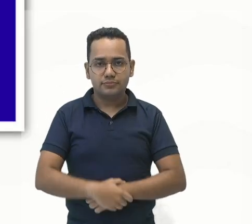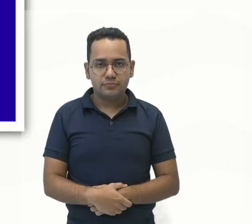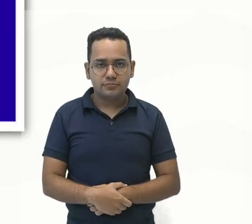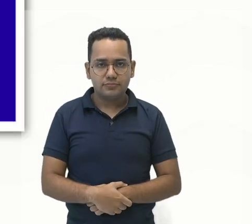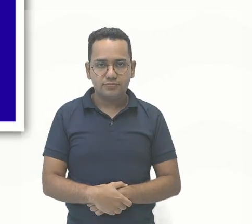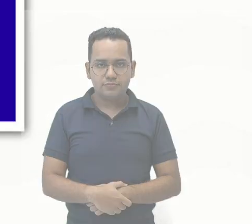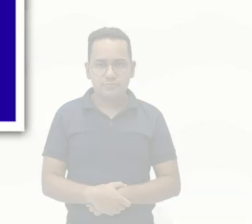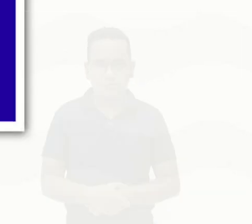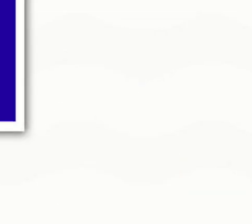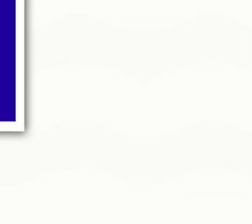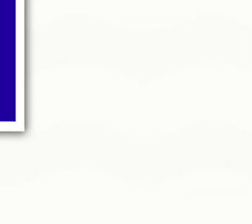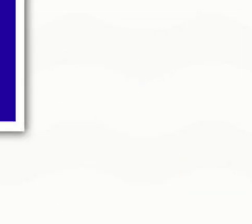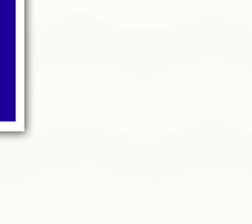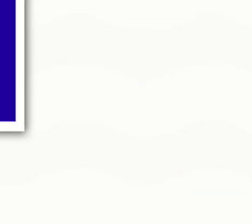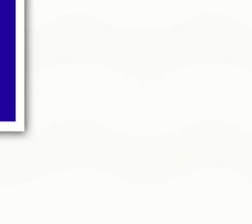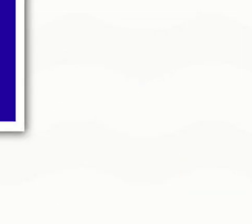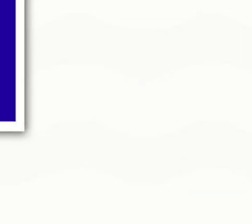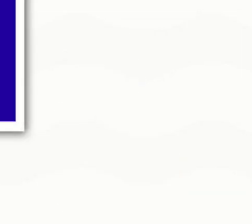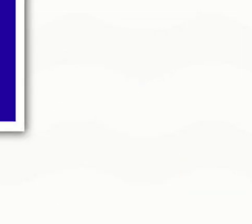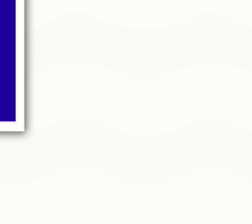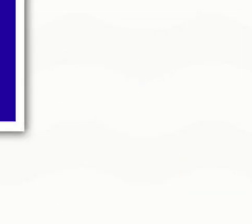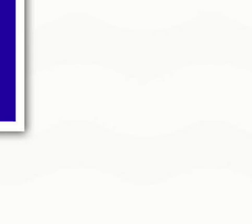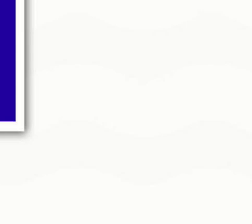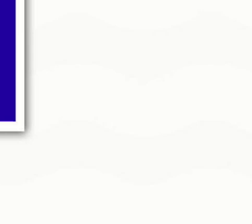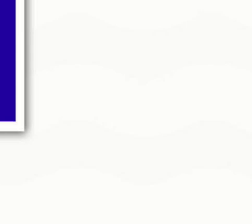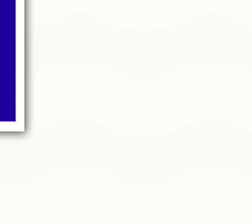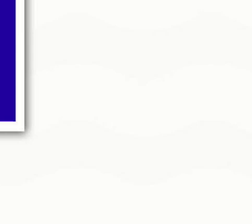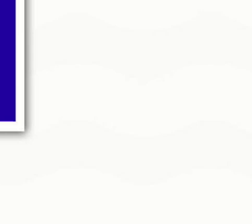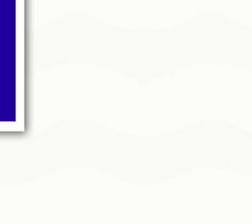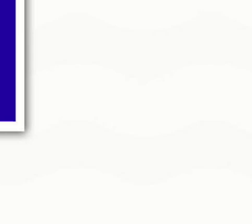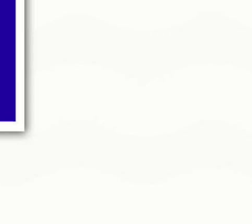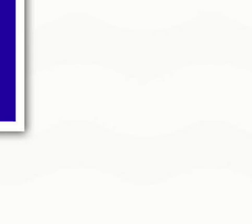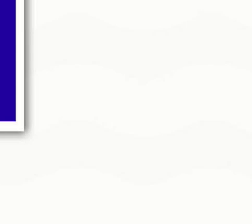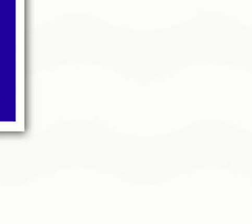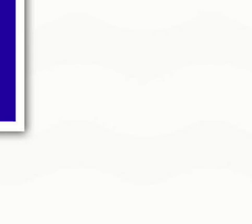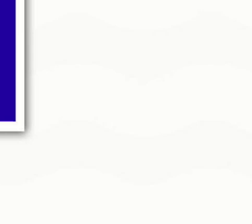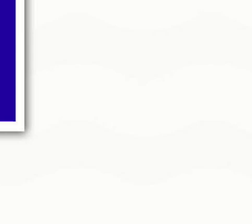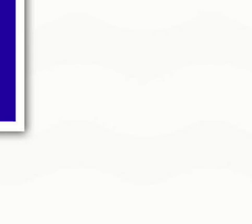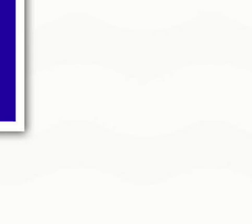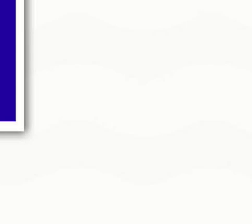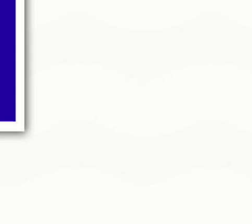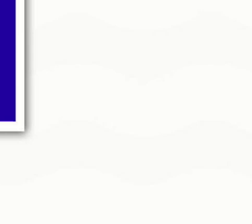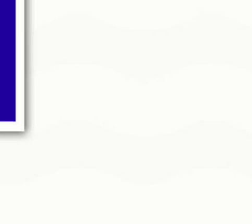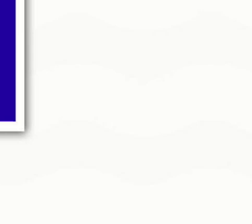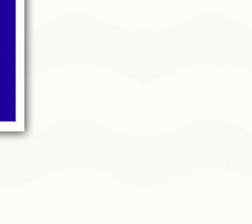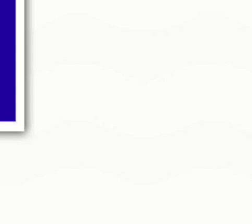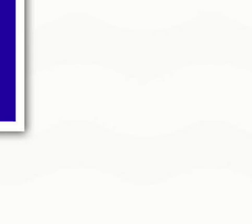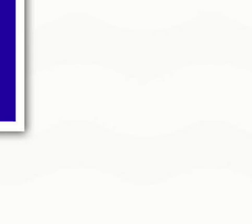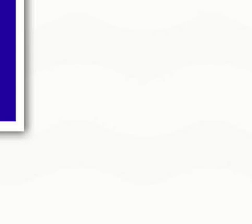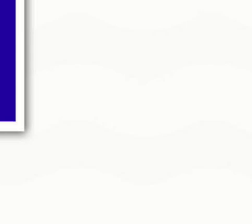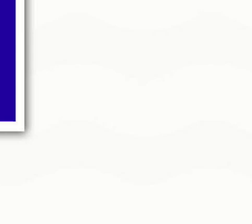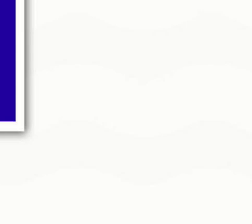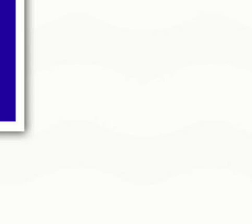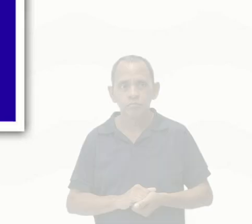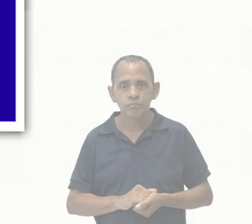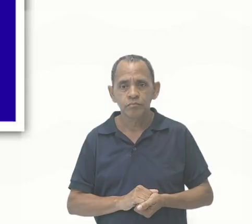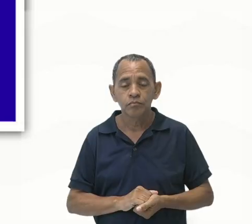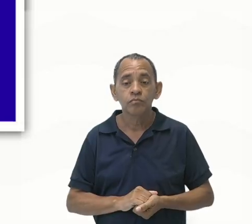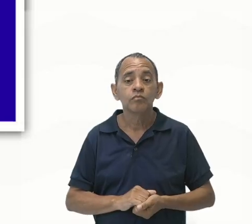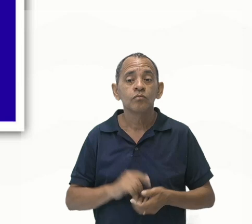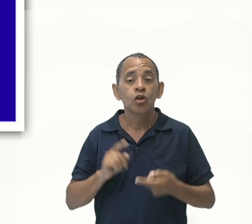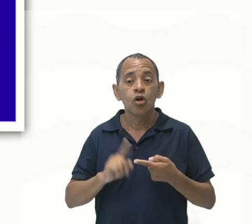avançar e podem ir para a chamada zona de livre comércio. Aqui os países já se entrosam um pouco mais. E você pode ter